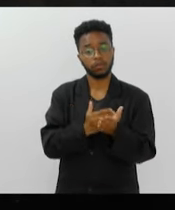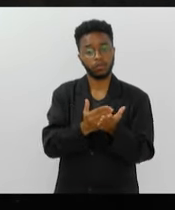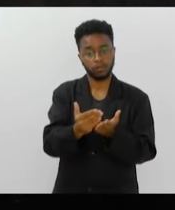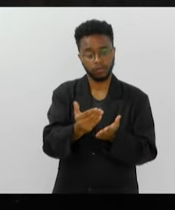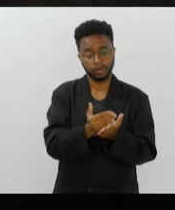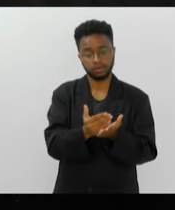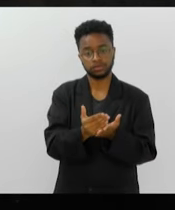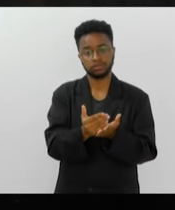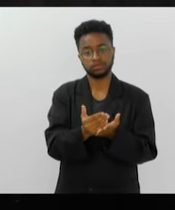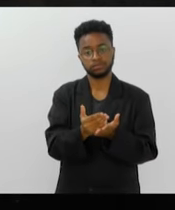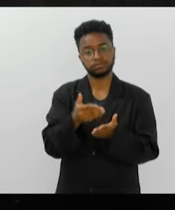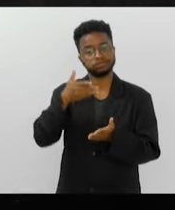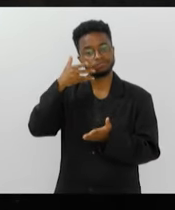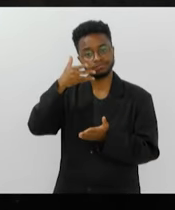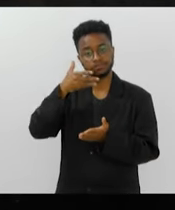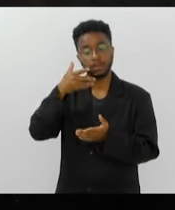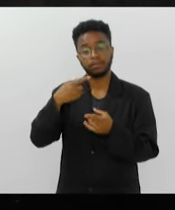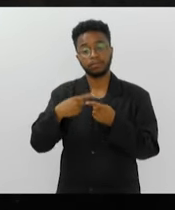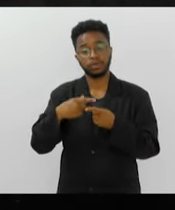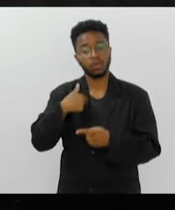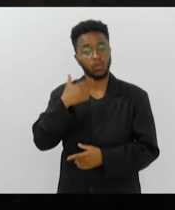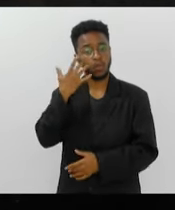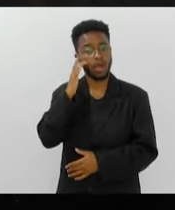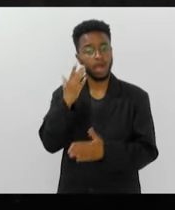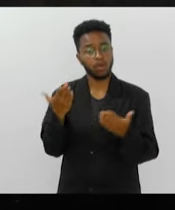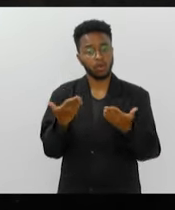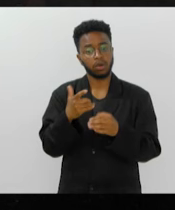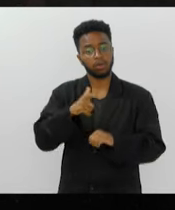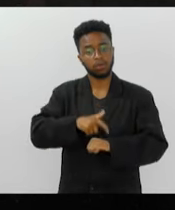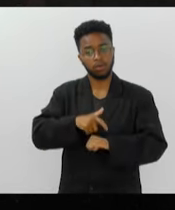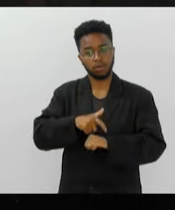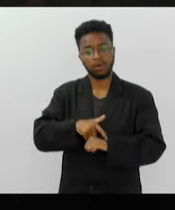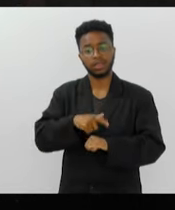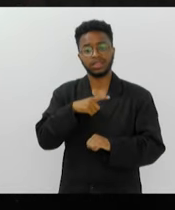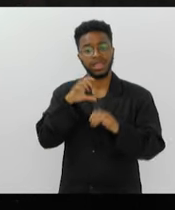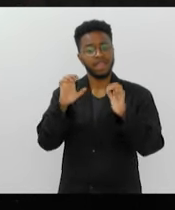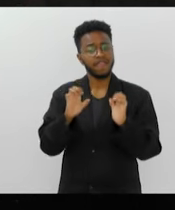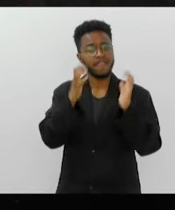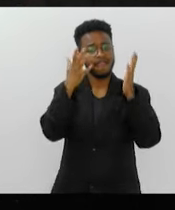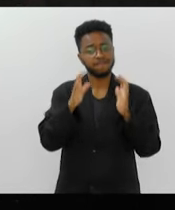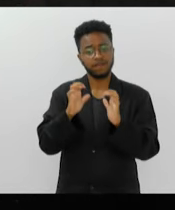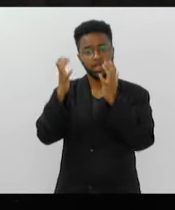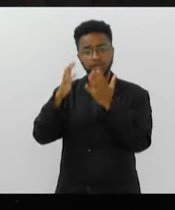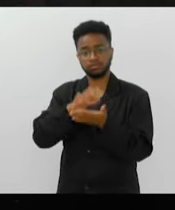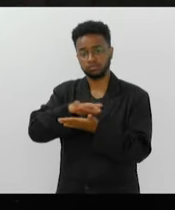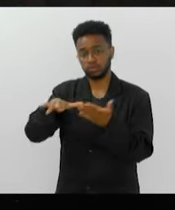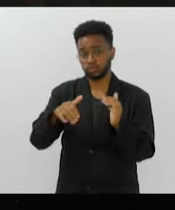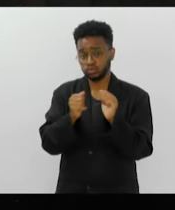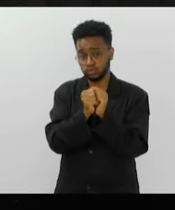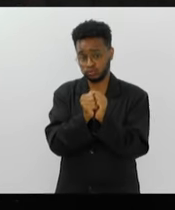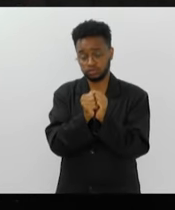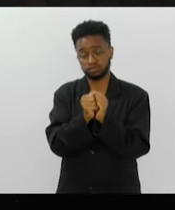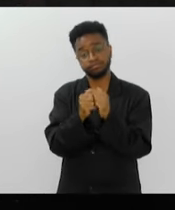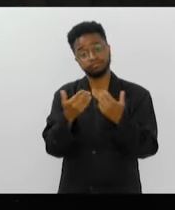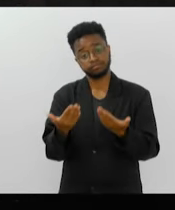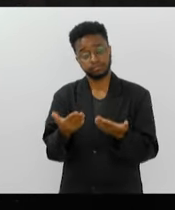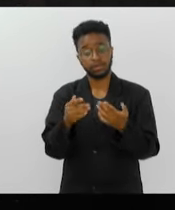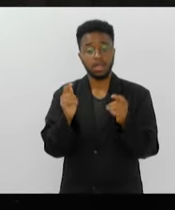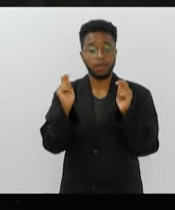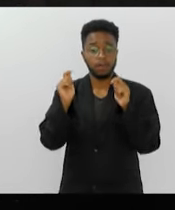Inicial porque eu acho que esse é o momento de tanto evento juntos e possivelmente